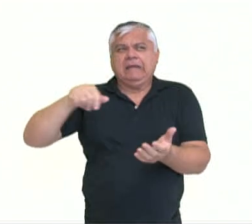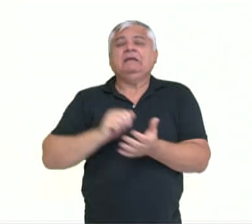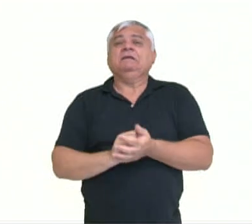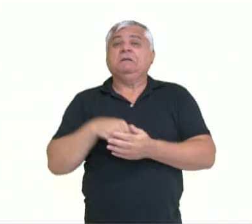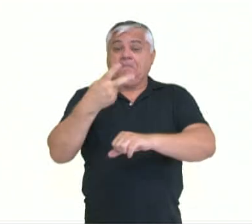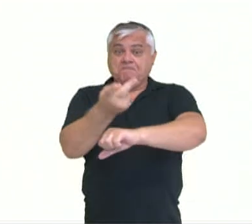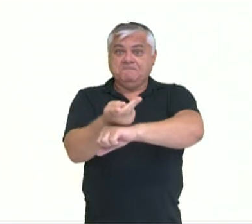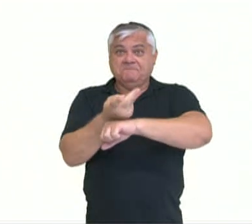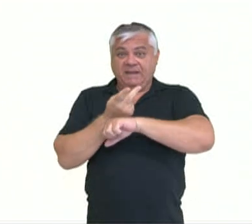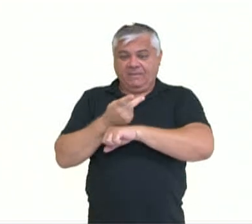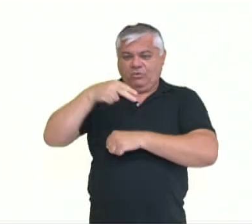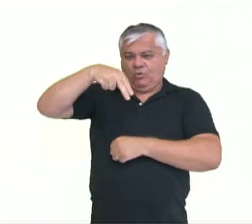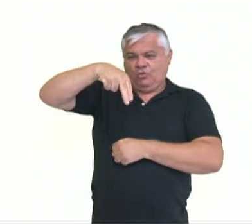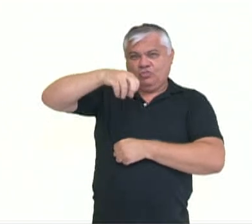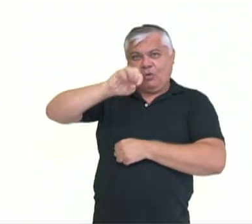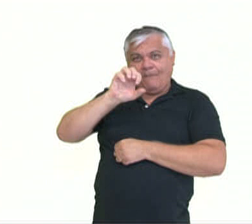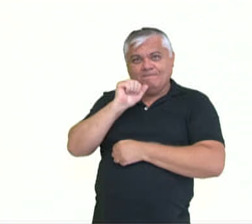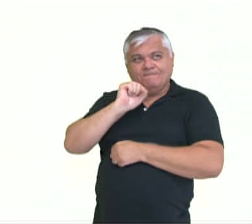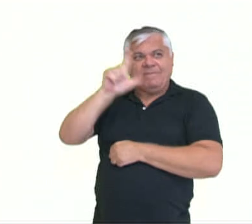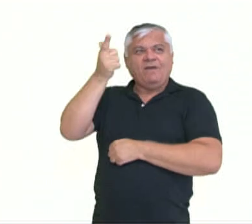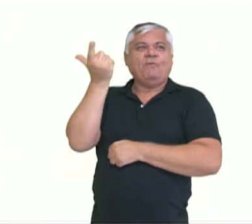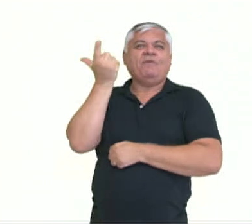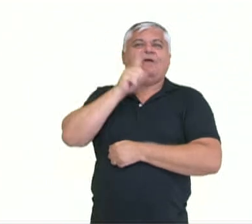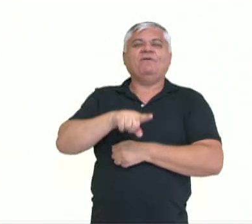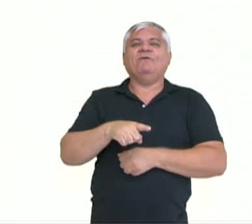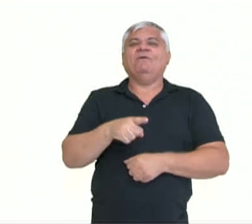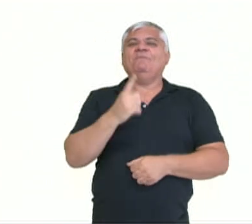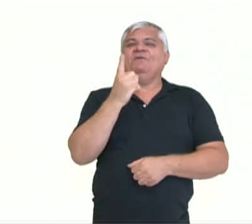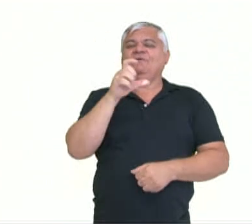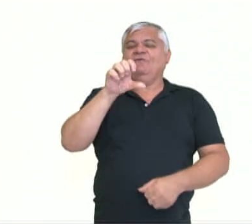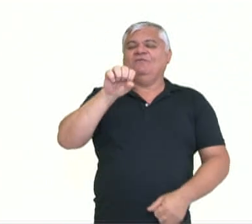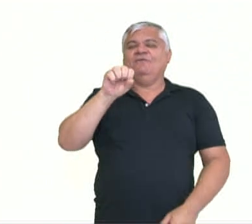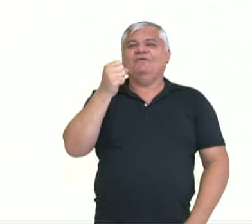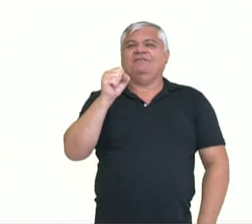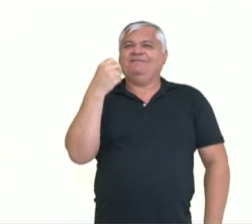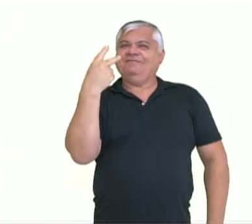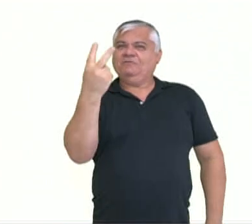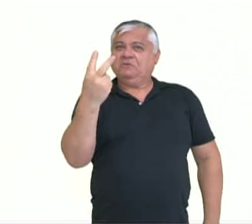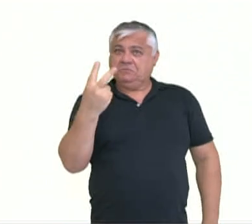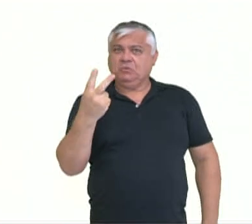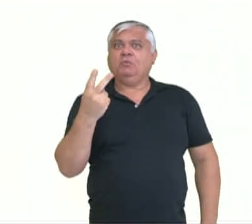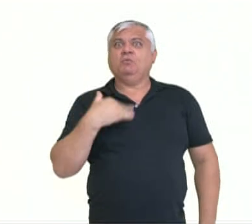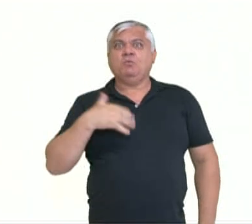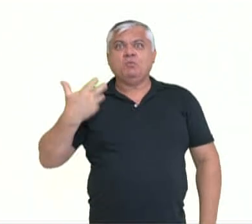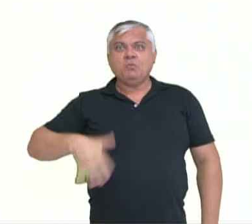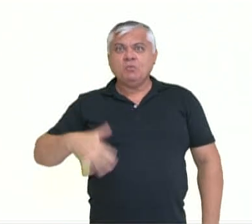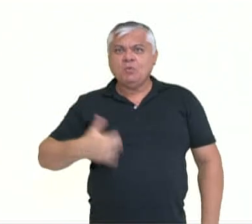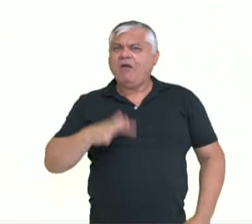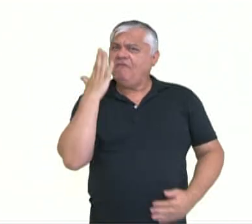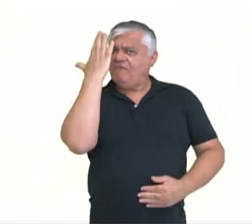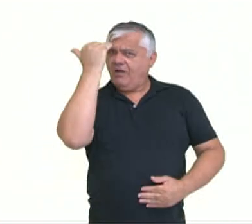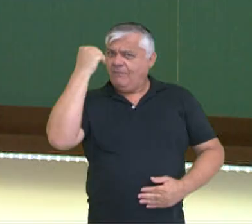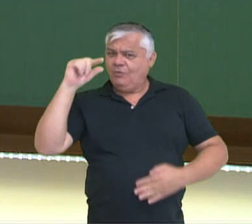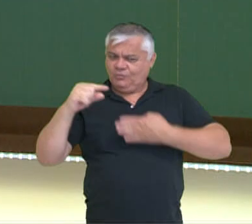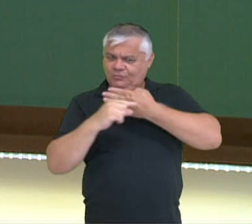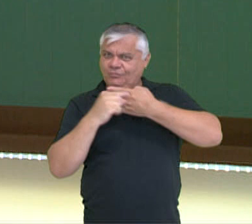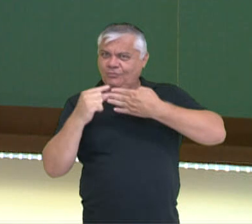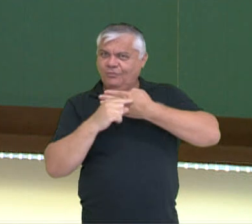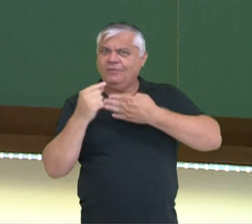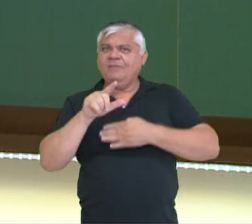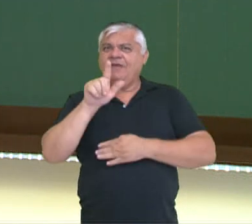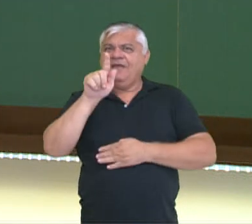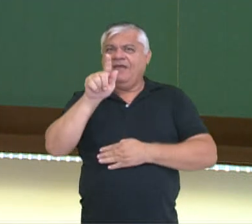1982. Entonces, conocemos ahí un poquito de Gabriel García Márquez, un nome reconhecido,